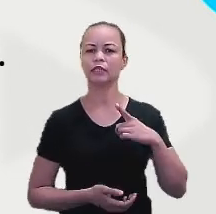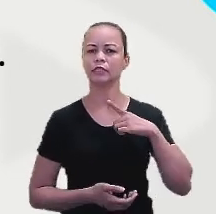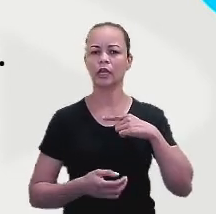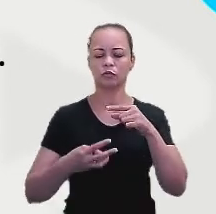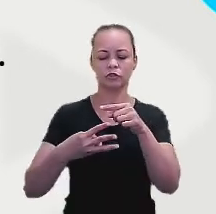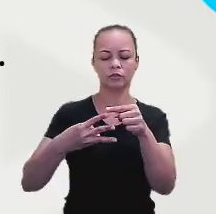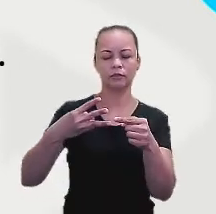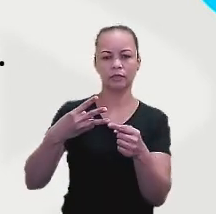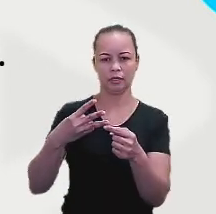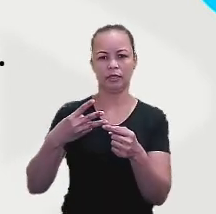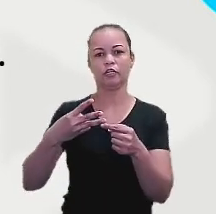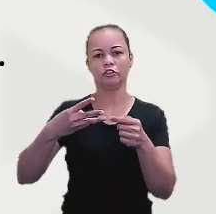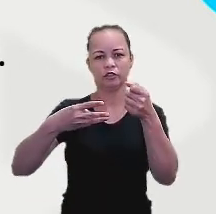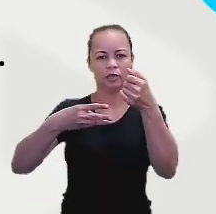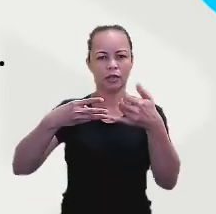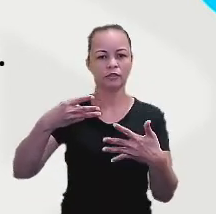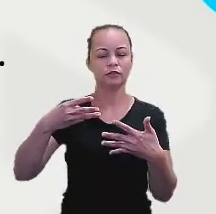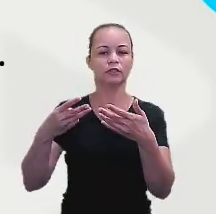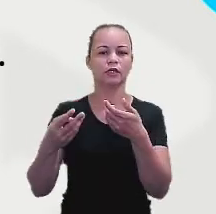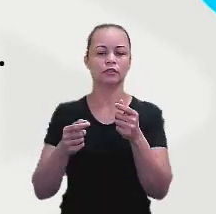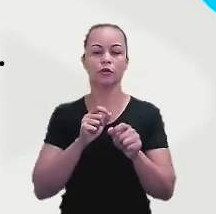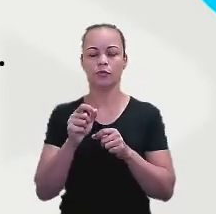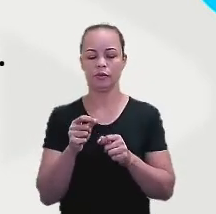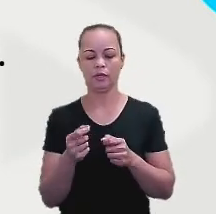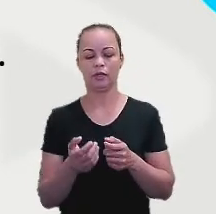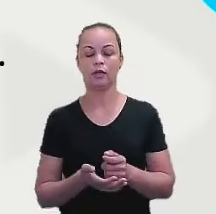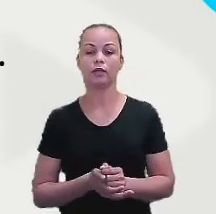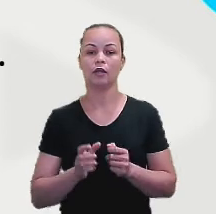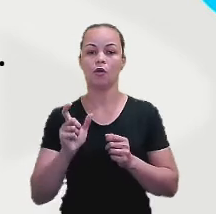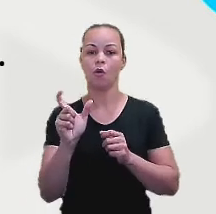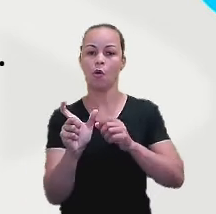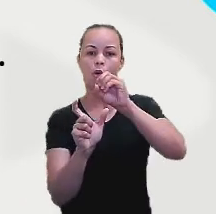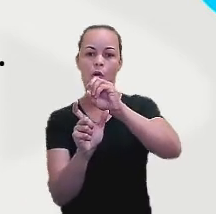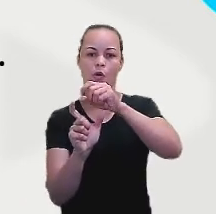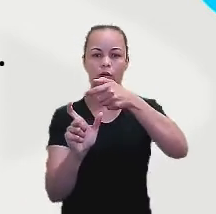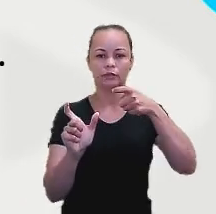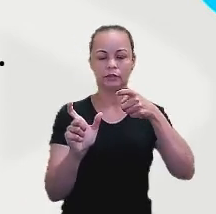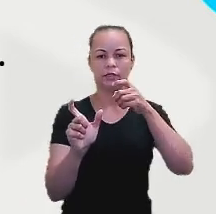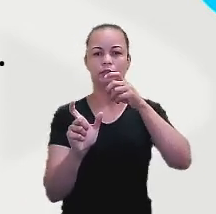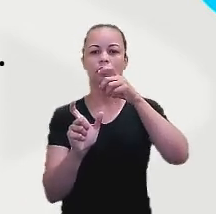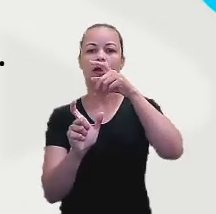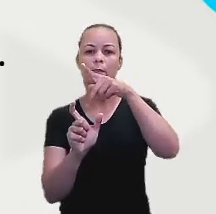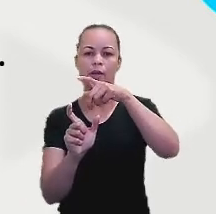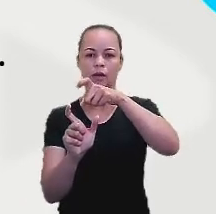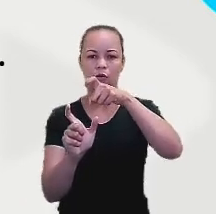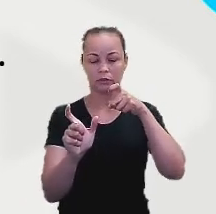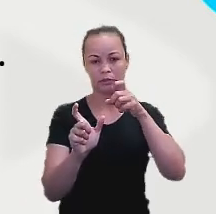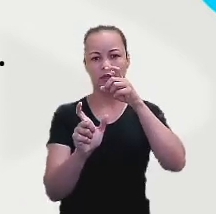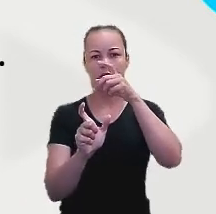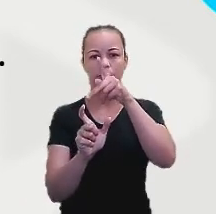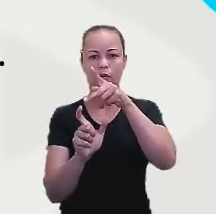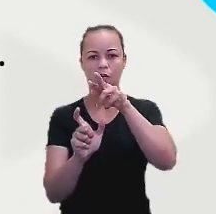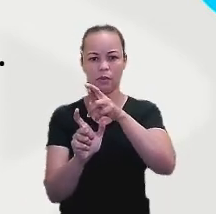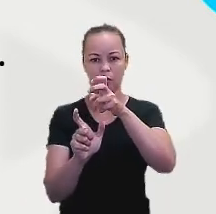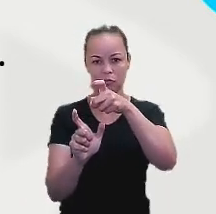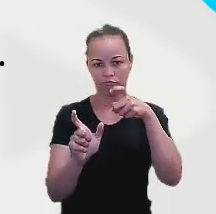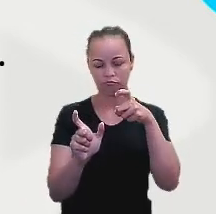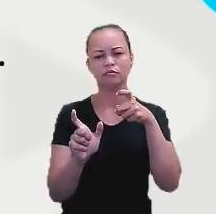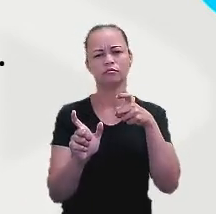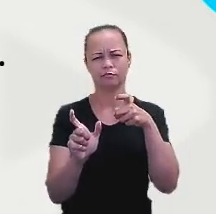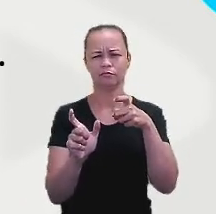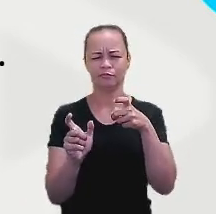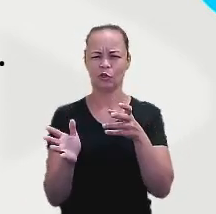3 classificações. As palavras oxítonas, a paroxítona e a proparoxítona.